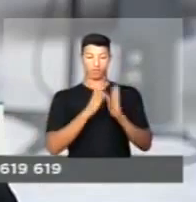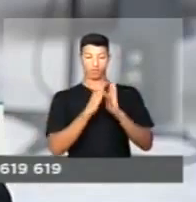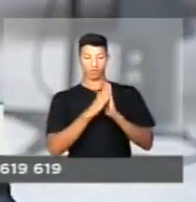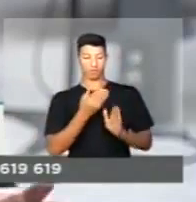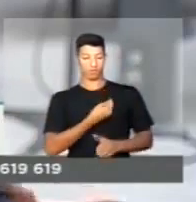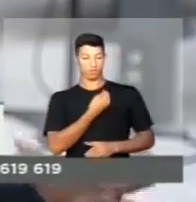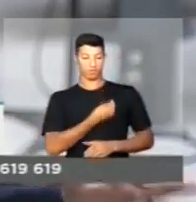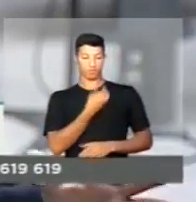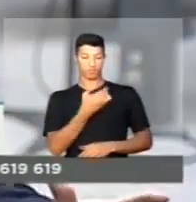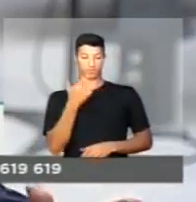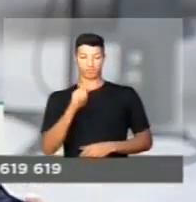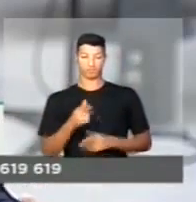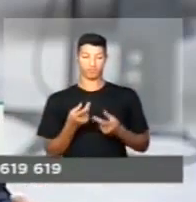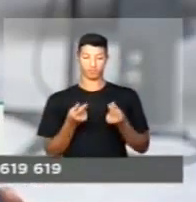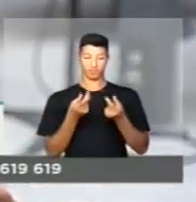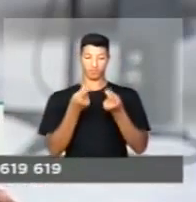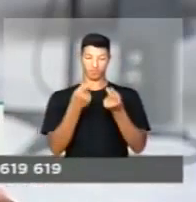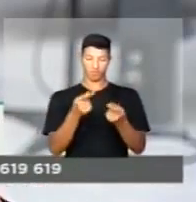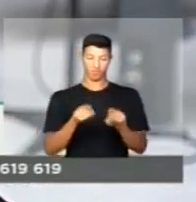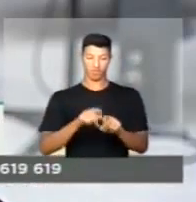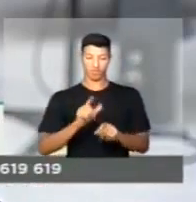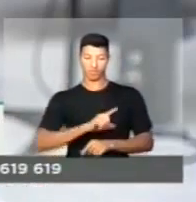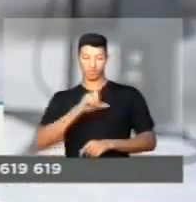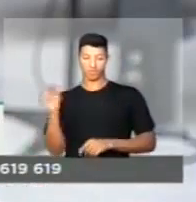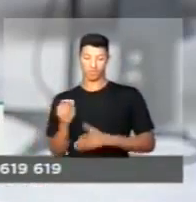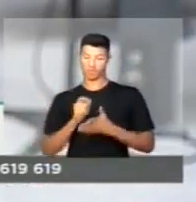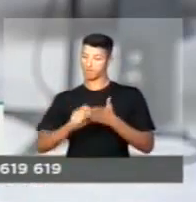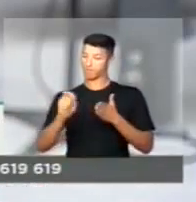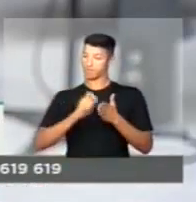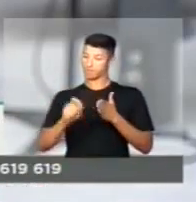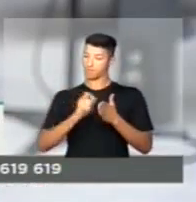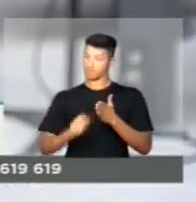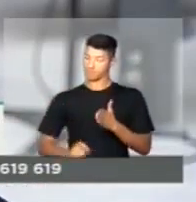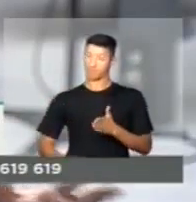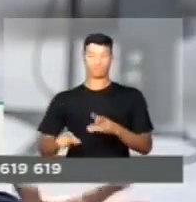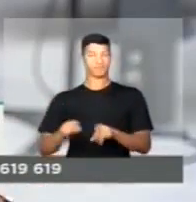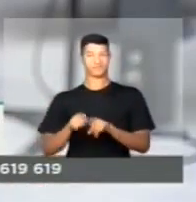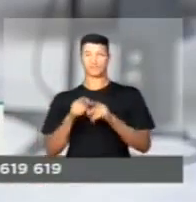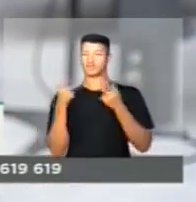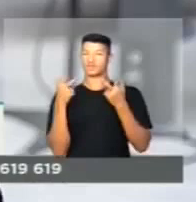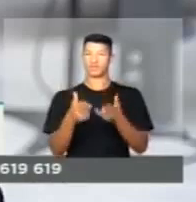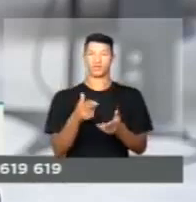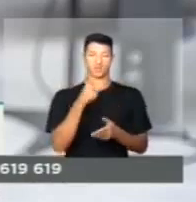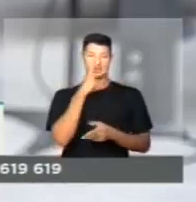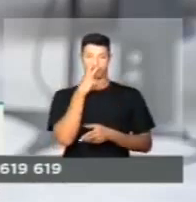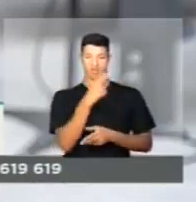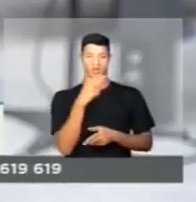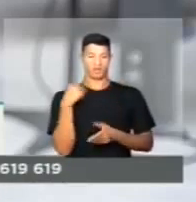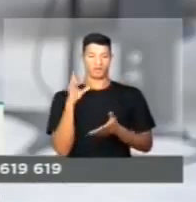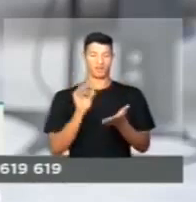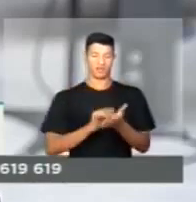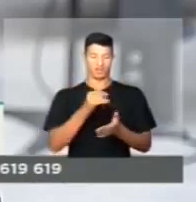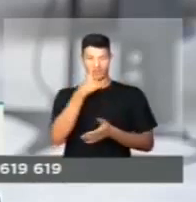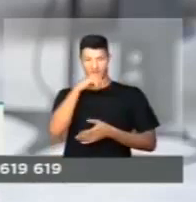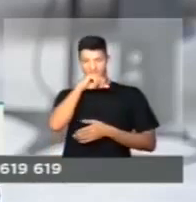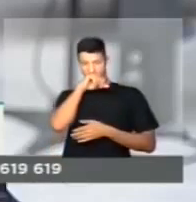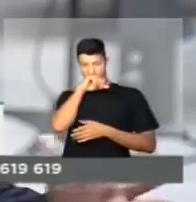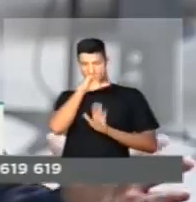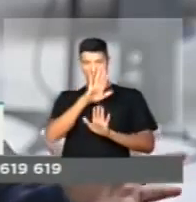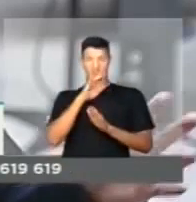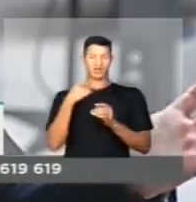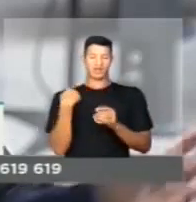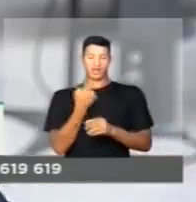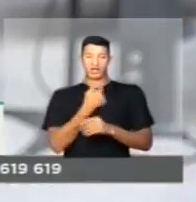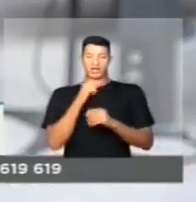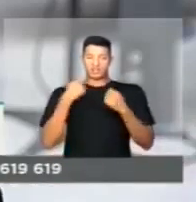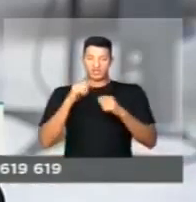Minha Vida, sem ter dinheiro, saiu assinando a caneta como se fosse uma verdadeira Mamãe Noel. Então